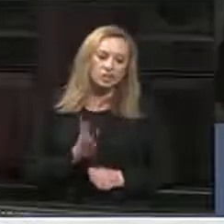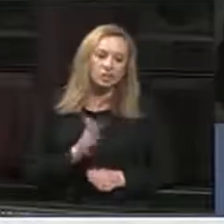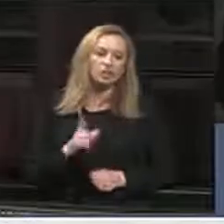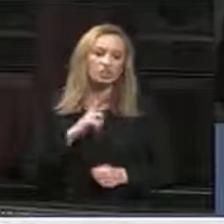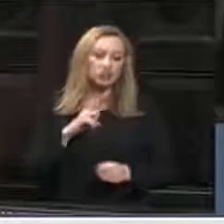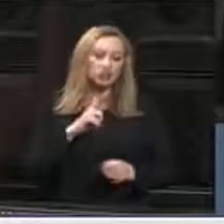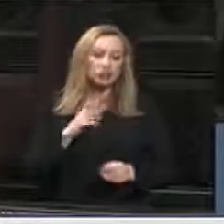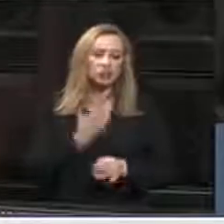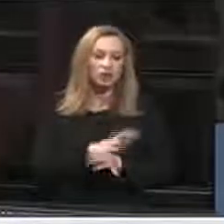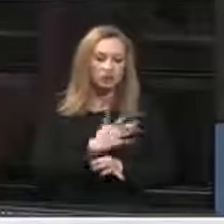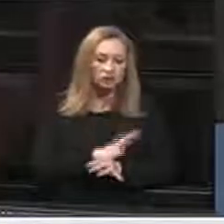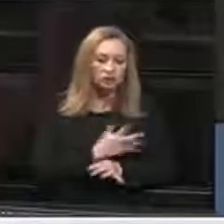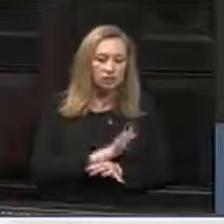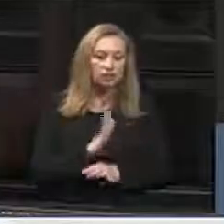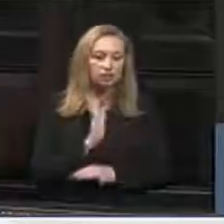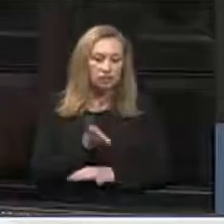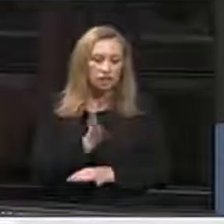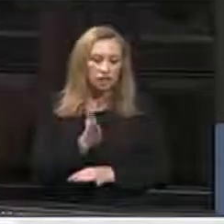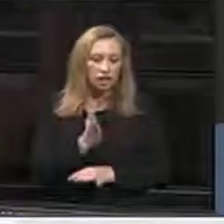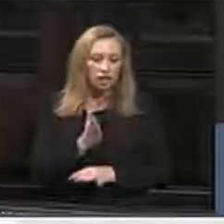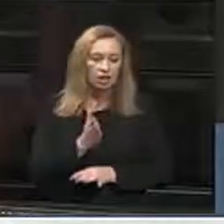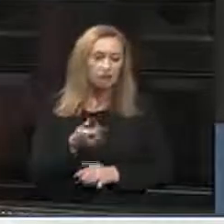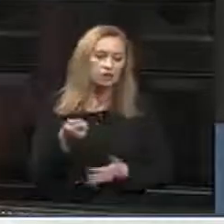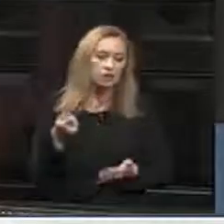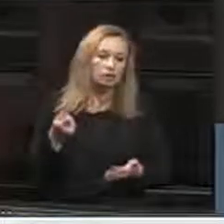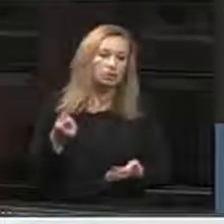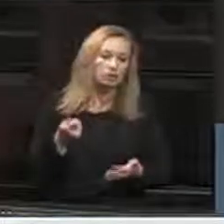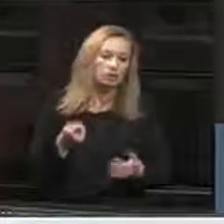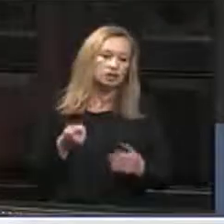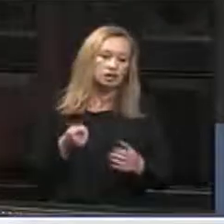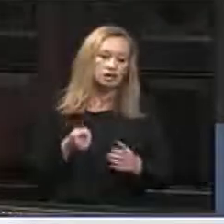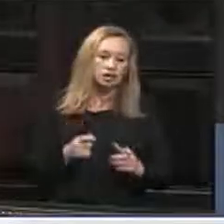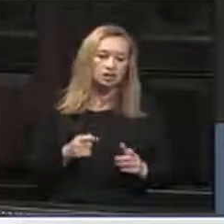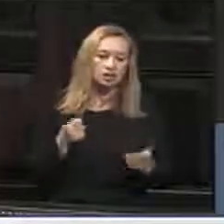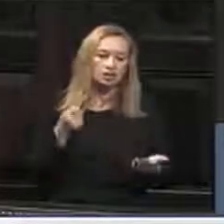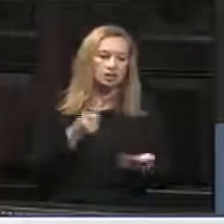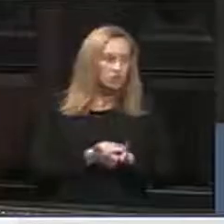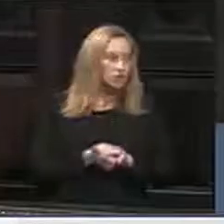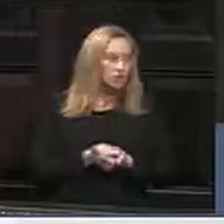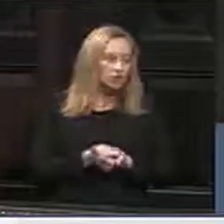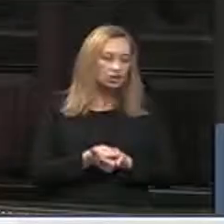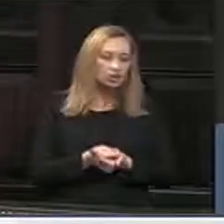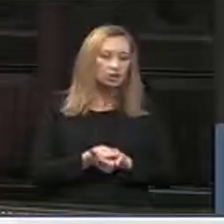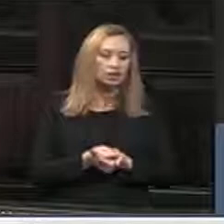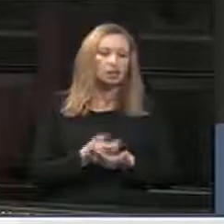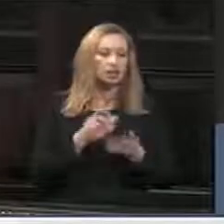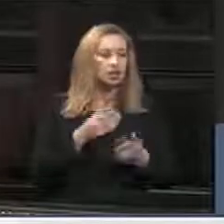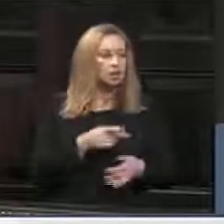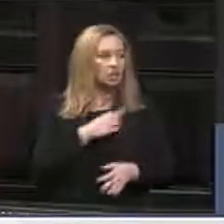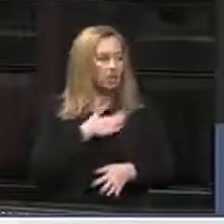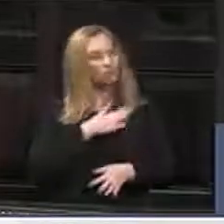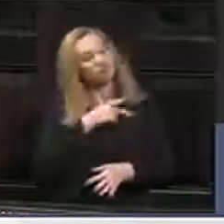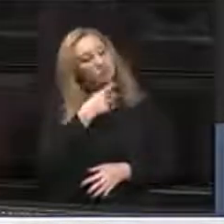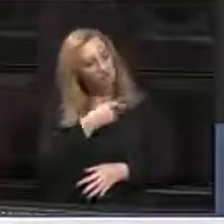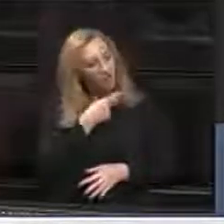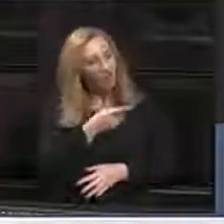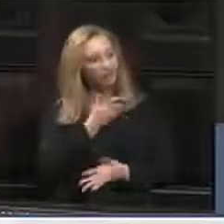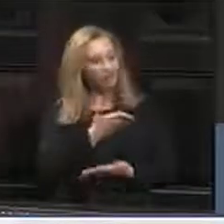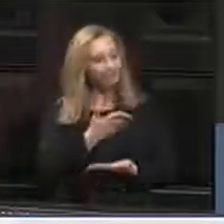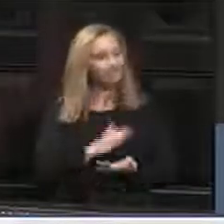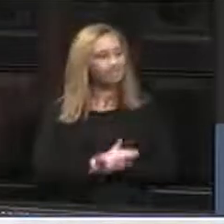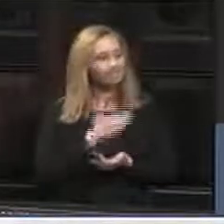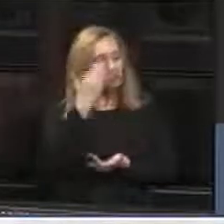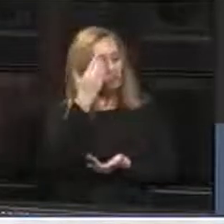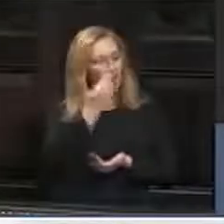atividade da comissão do Cumpra-se para que ela fosse efetivamente respeitada. Era esse acréscimo que eu ia fazer à excelente intervenção